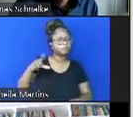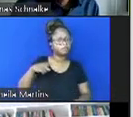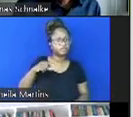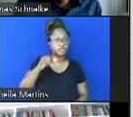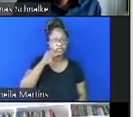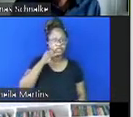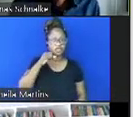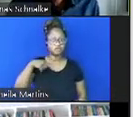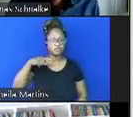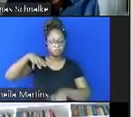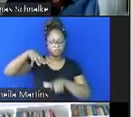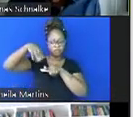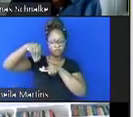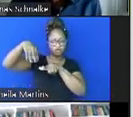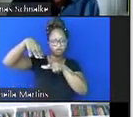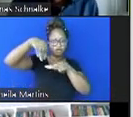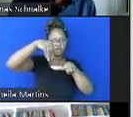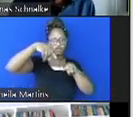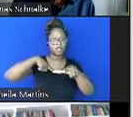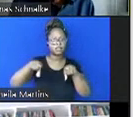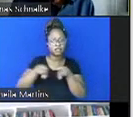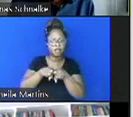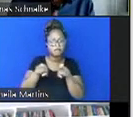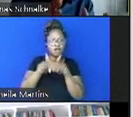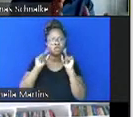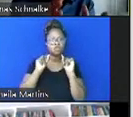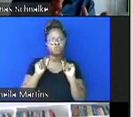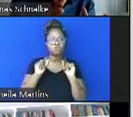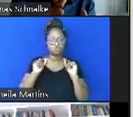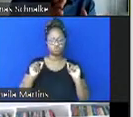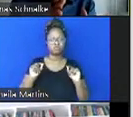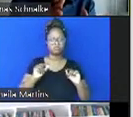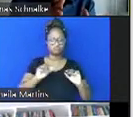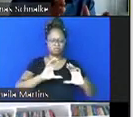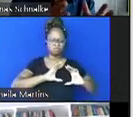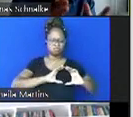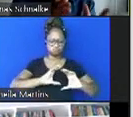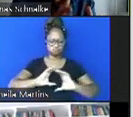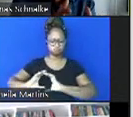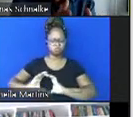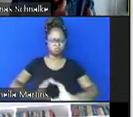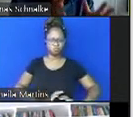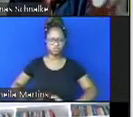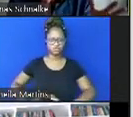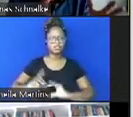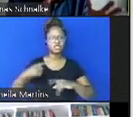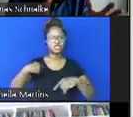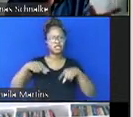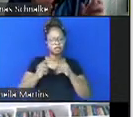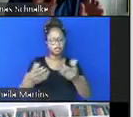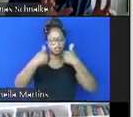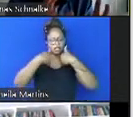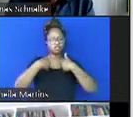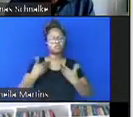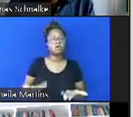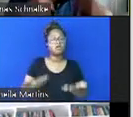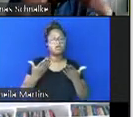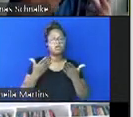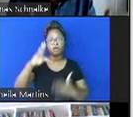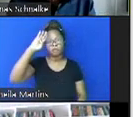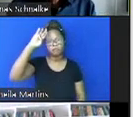funcionais e temos os órgãos individualmente representados nessas coleções de modelos de cera. A questão é, como é